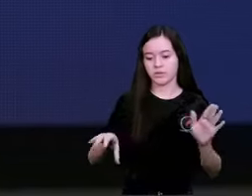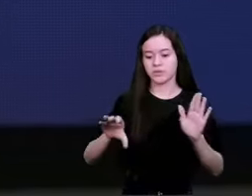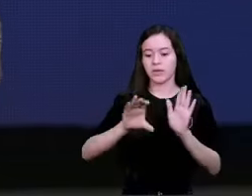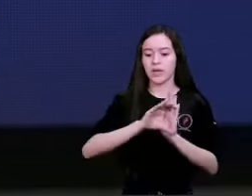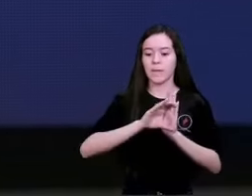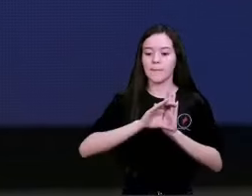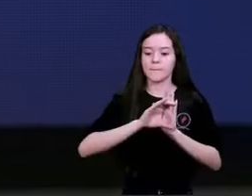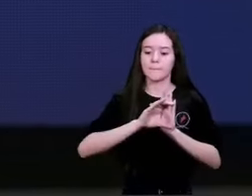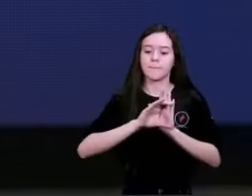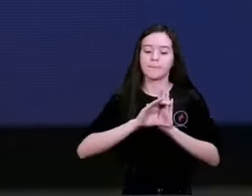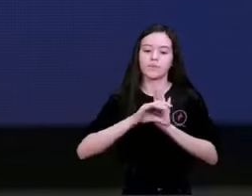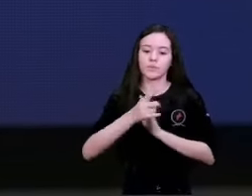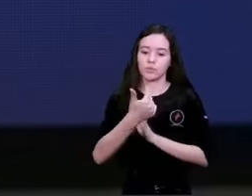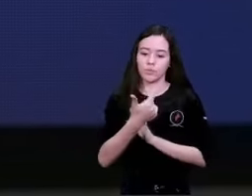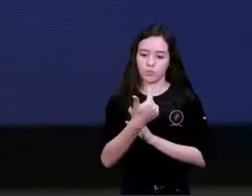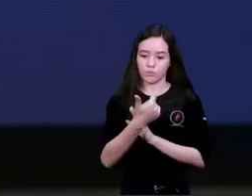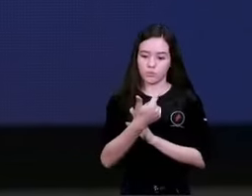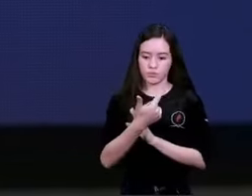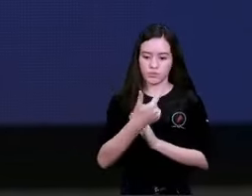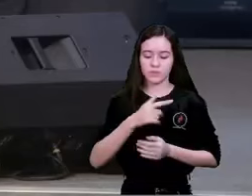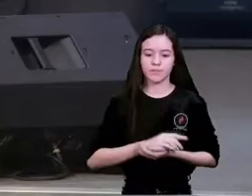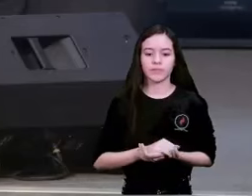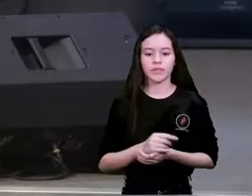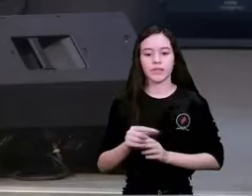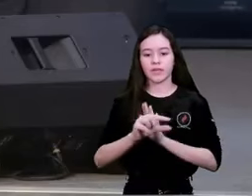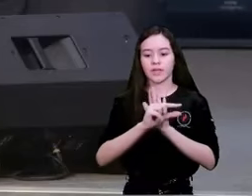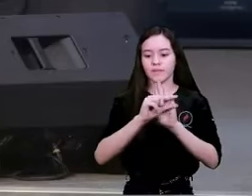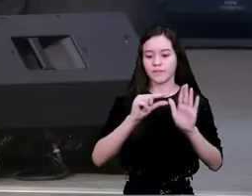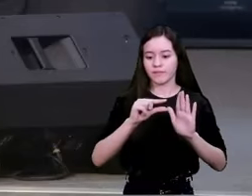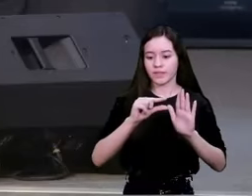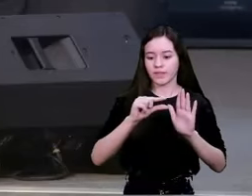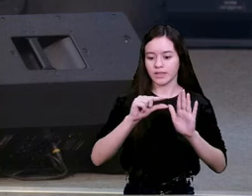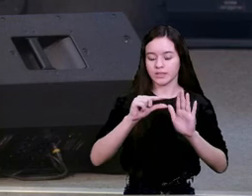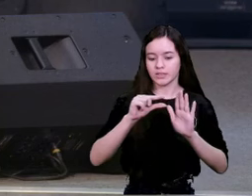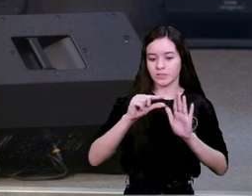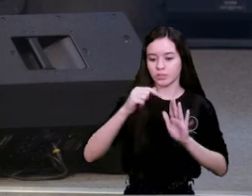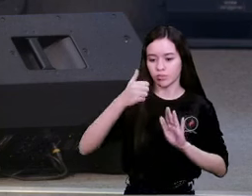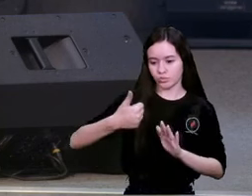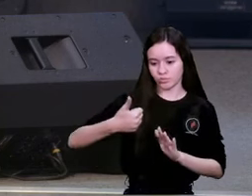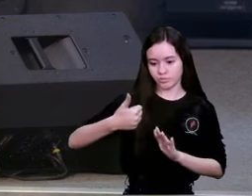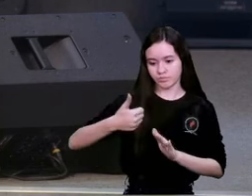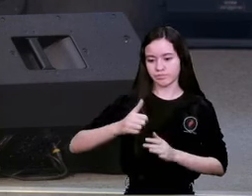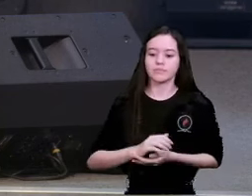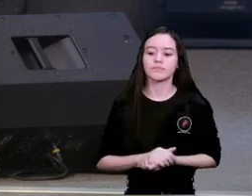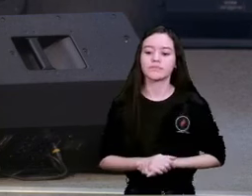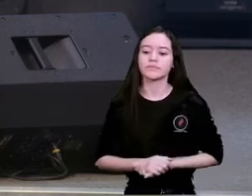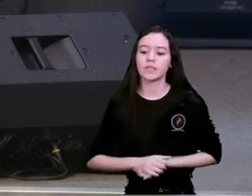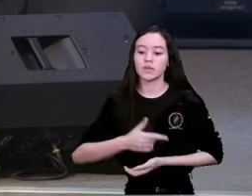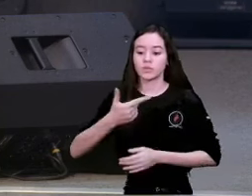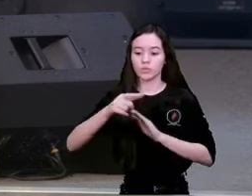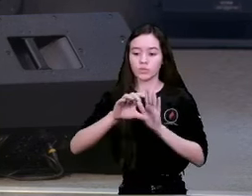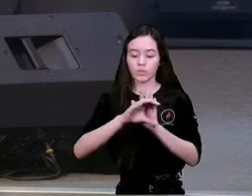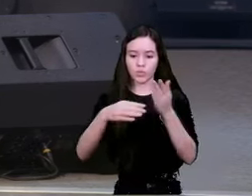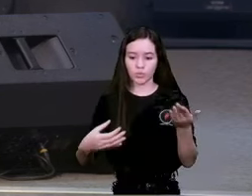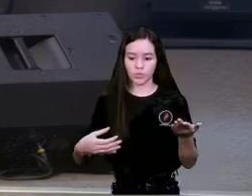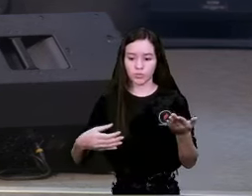de número 12, a partir do versículo de número 1. 2